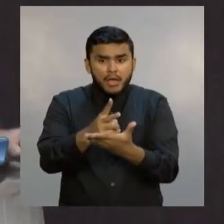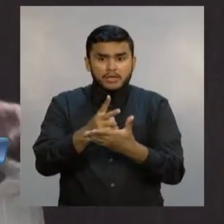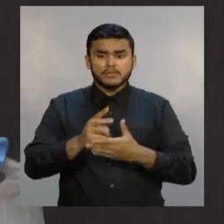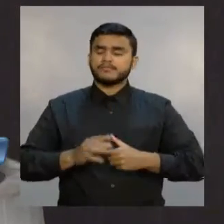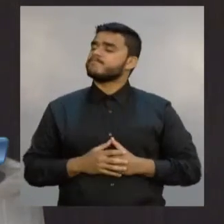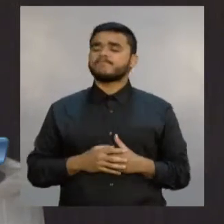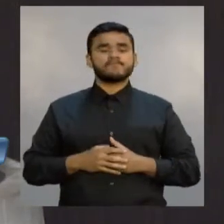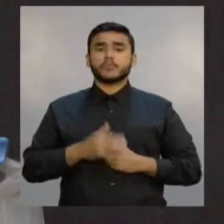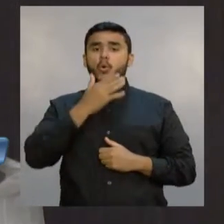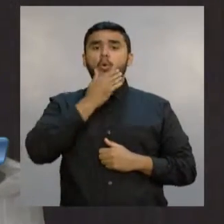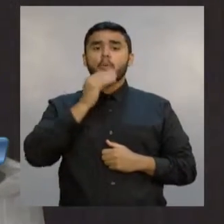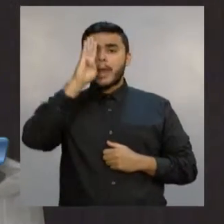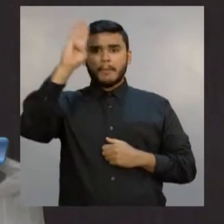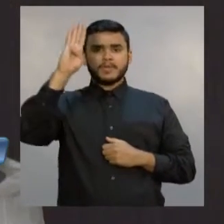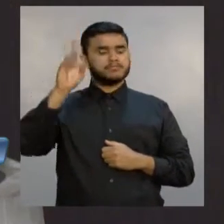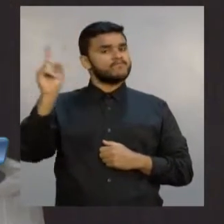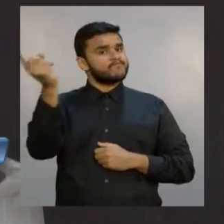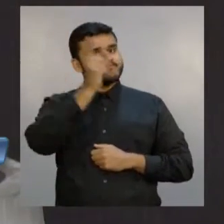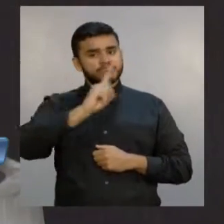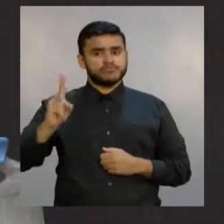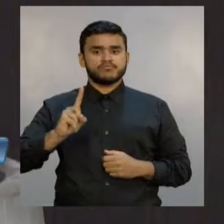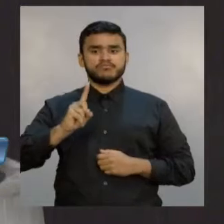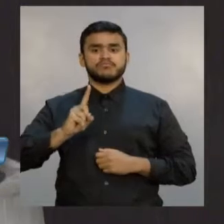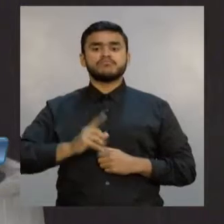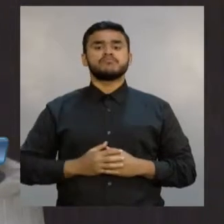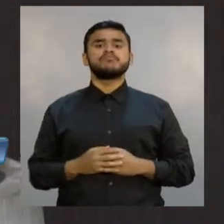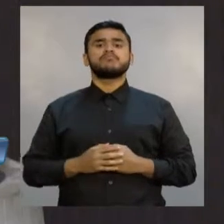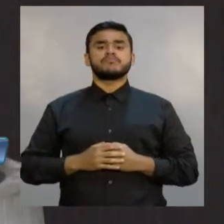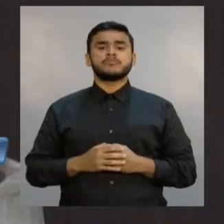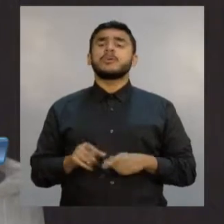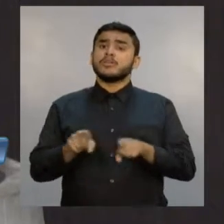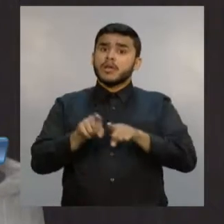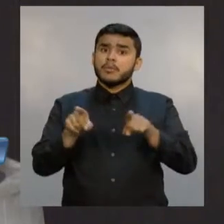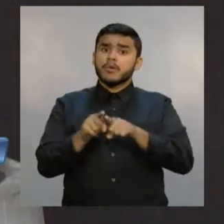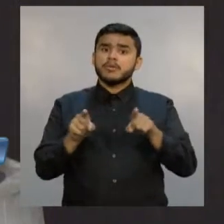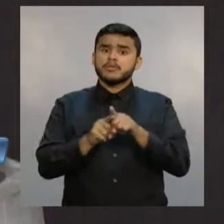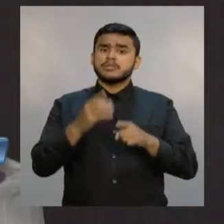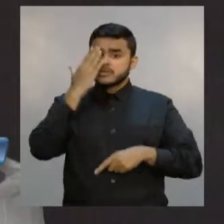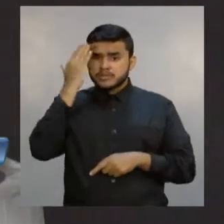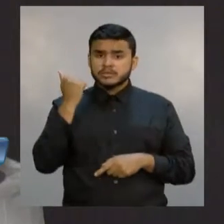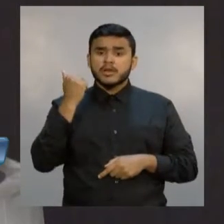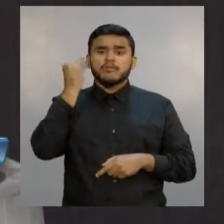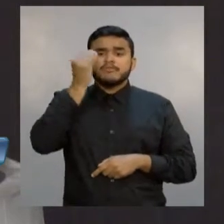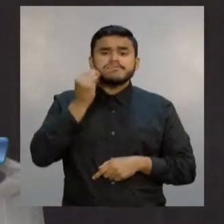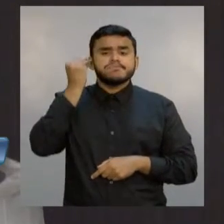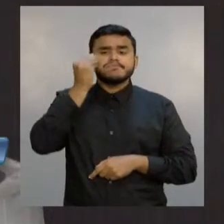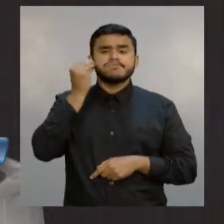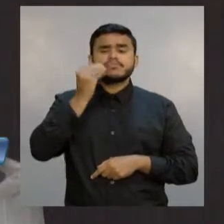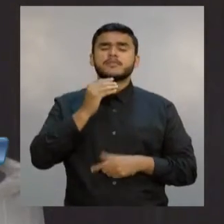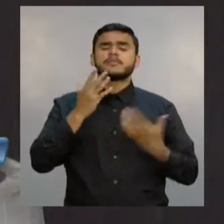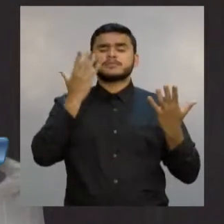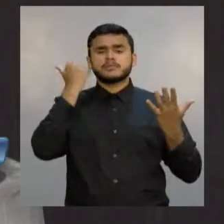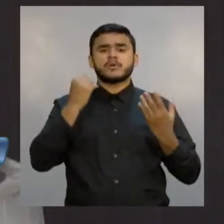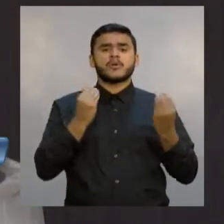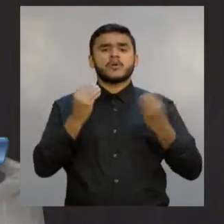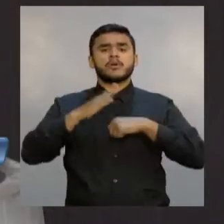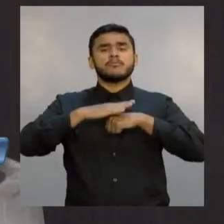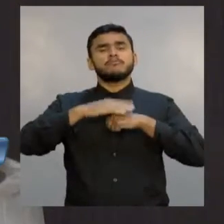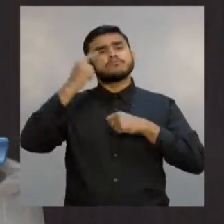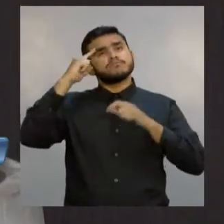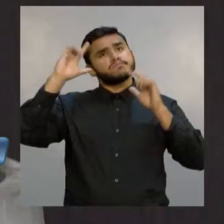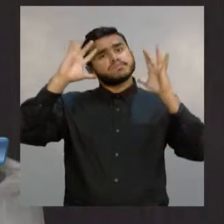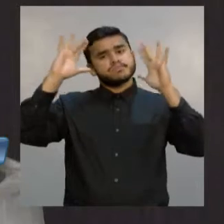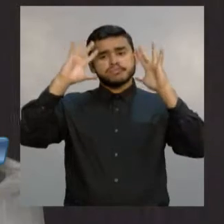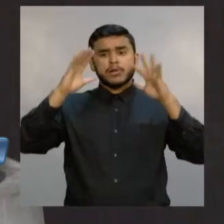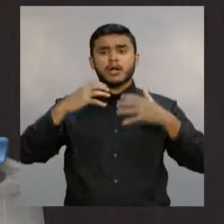falando de uma epistemologia, de um conhecimento que é nascido a partir do fluxo do pensamento e